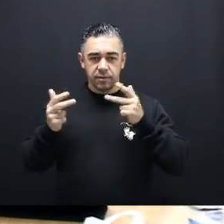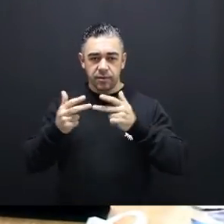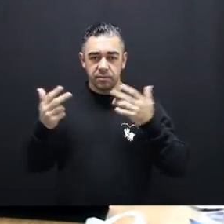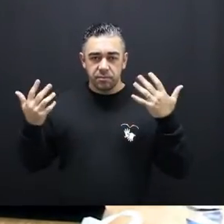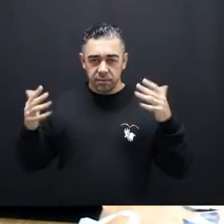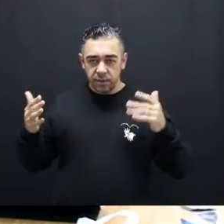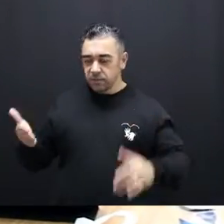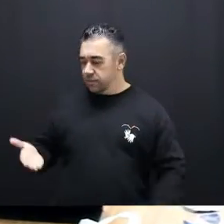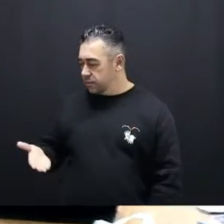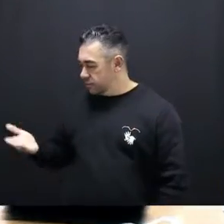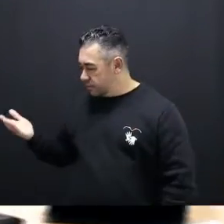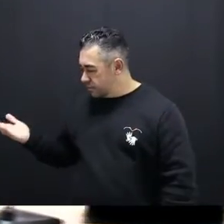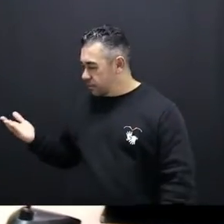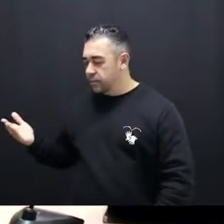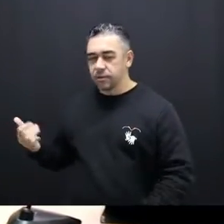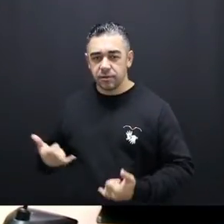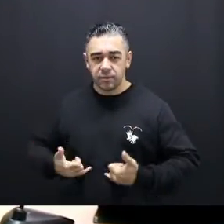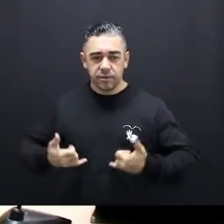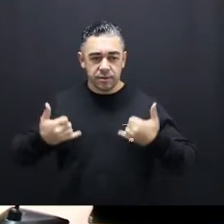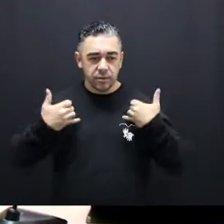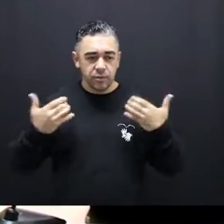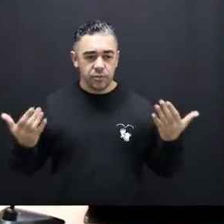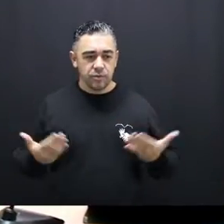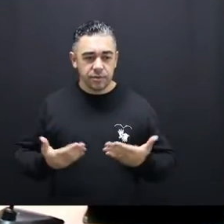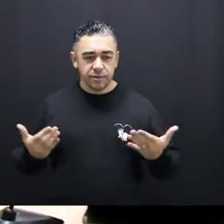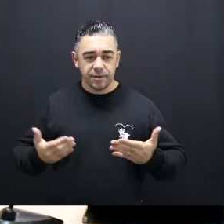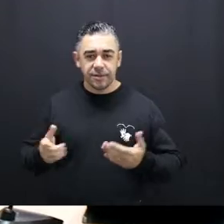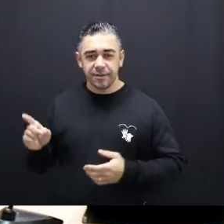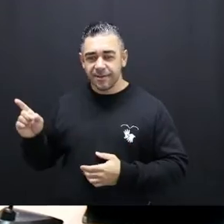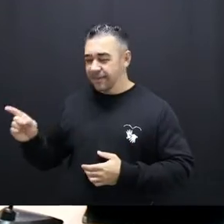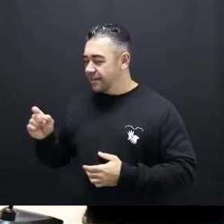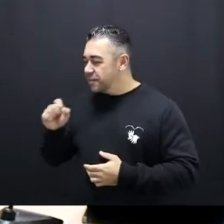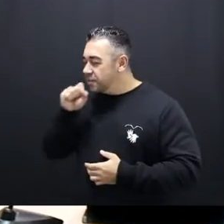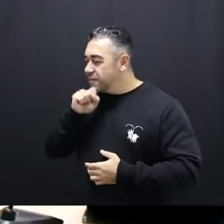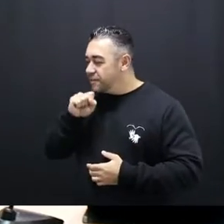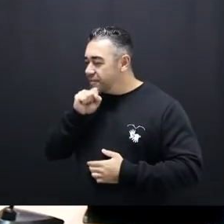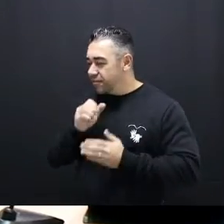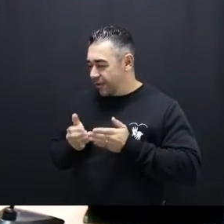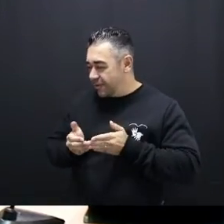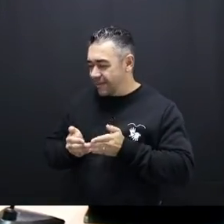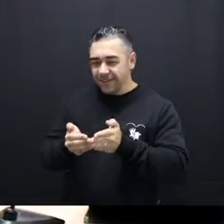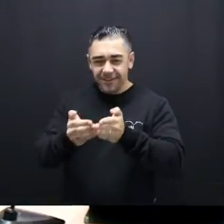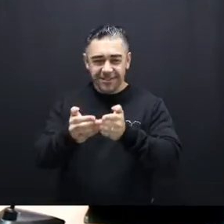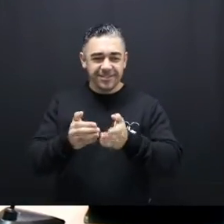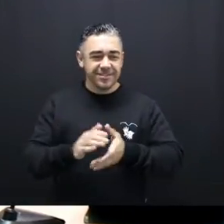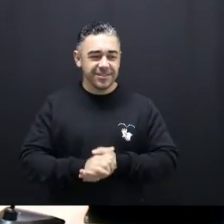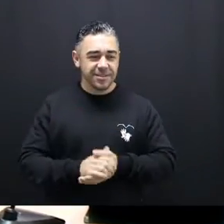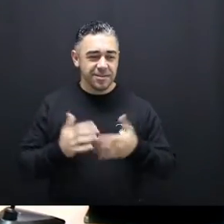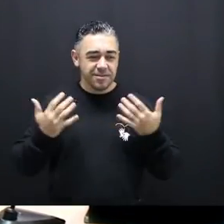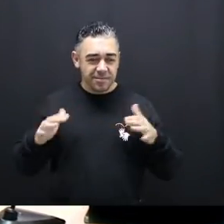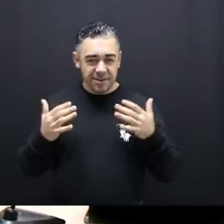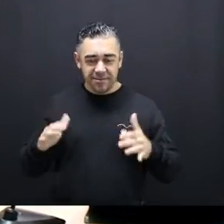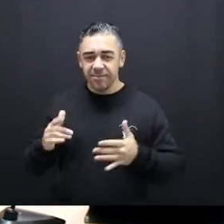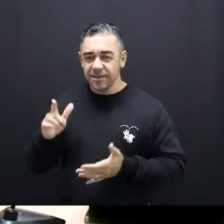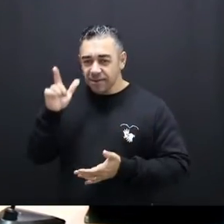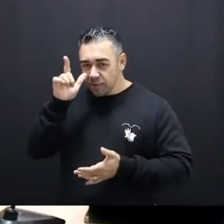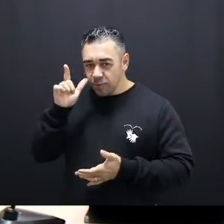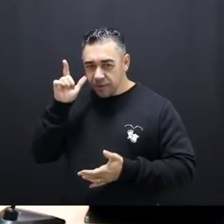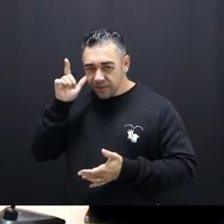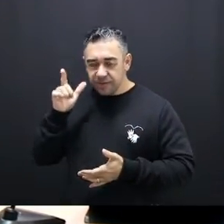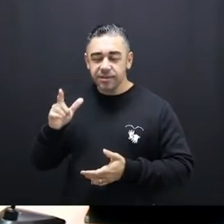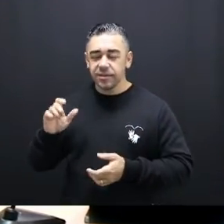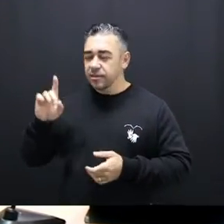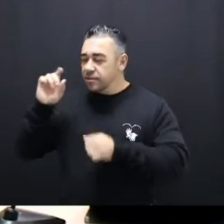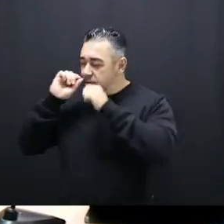também né pela Série antes do dia Nossa velho da lanche aqui Parabéns Luiz Monteiro Deus aí